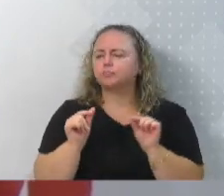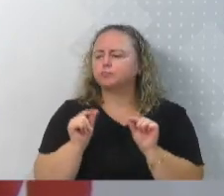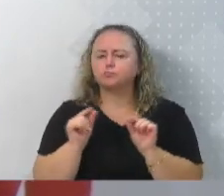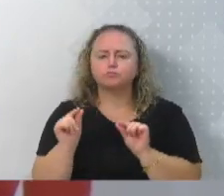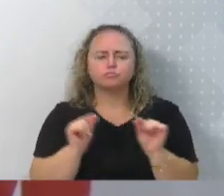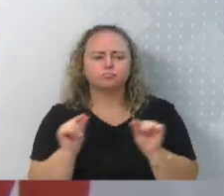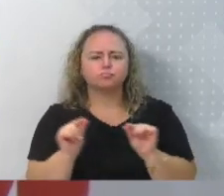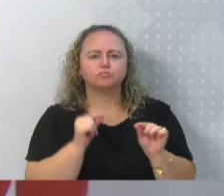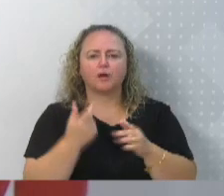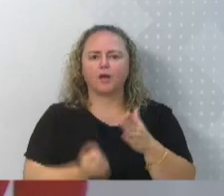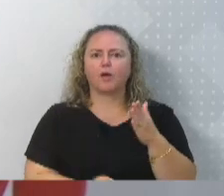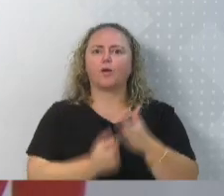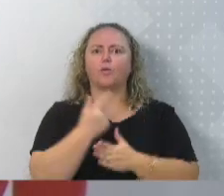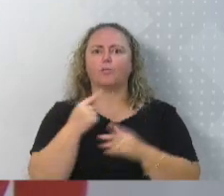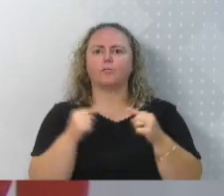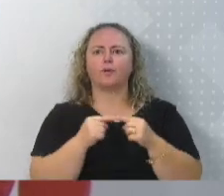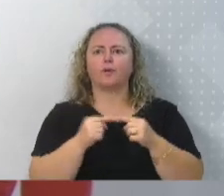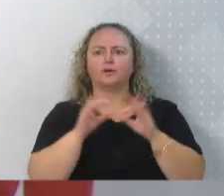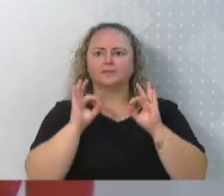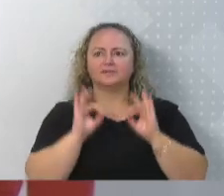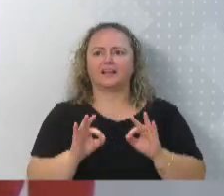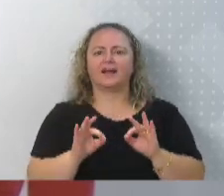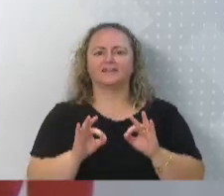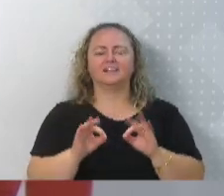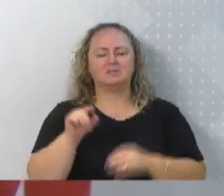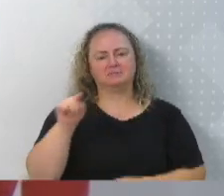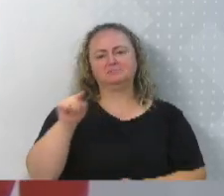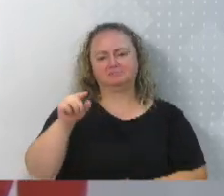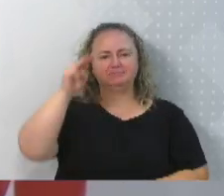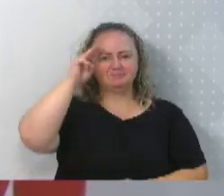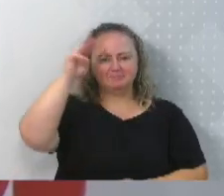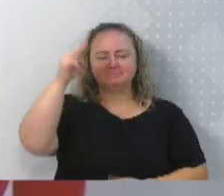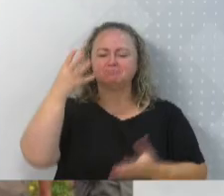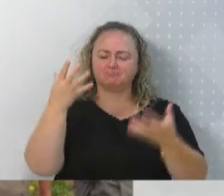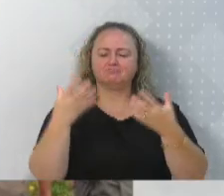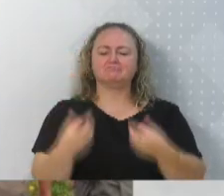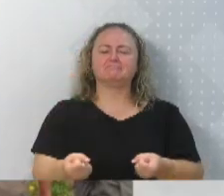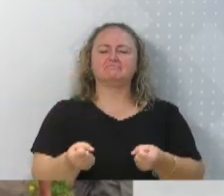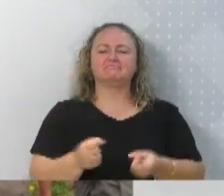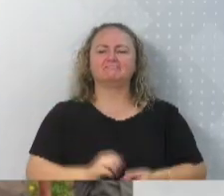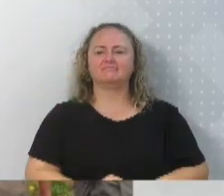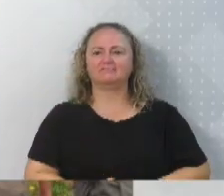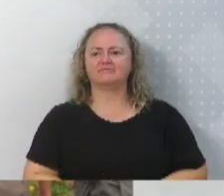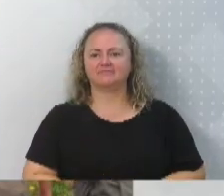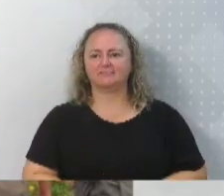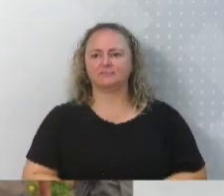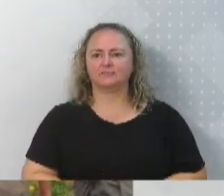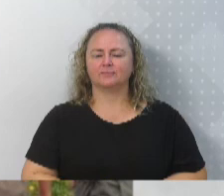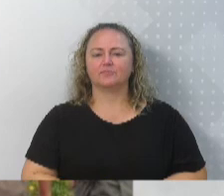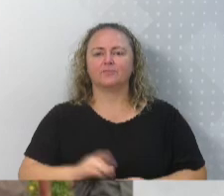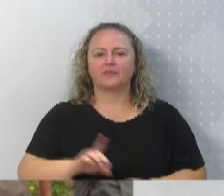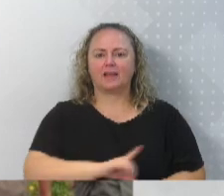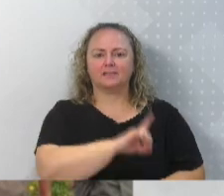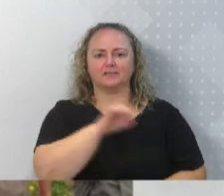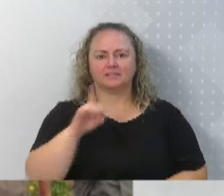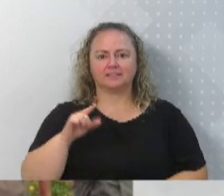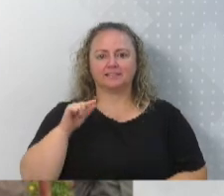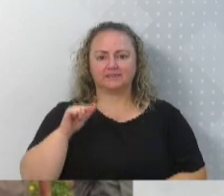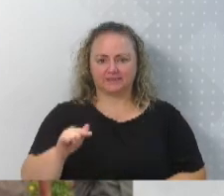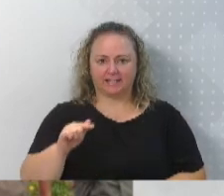e compramos uma bandeira dentro dos padrões almejados lá pelo pelos veteranos né então no dia 7 de